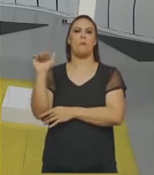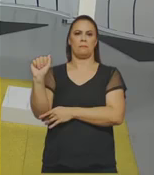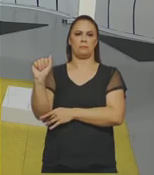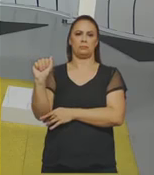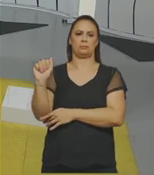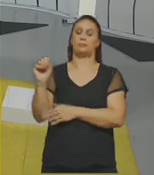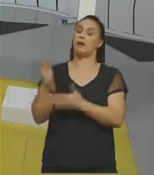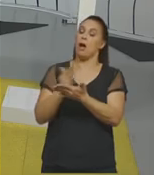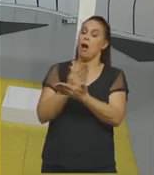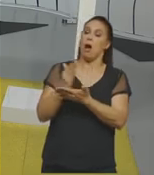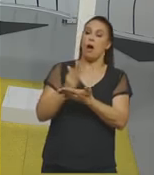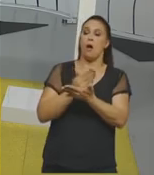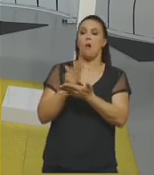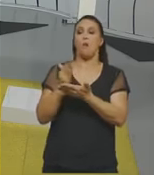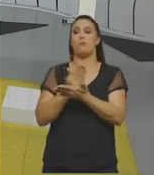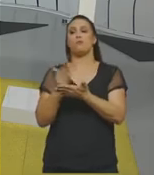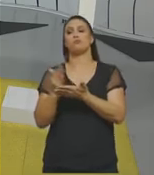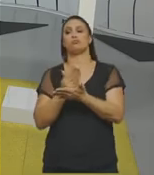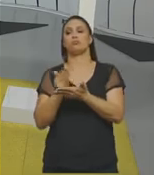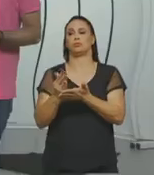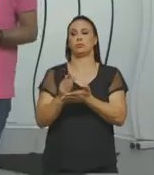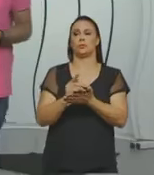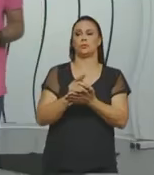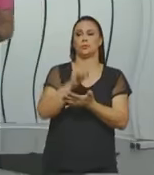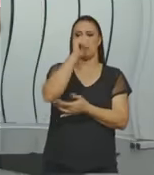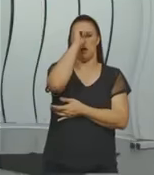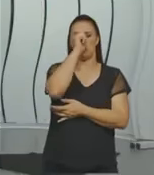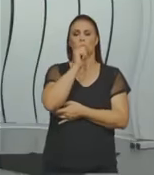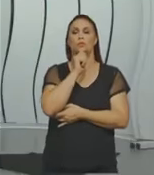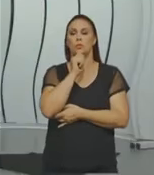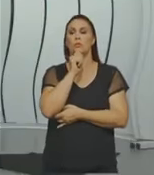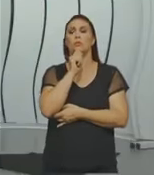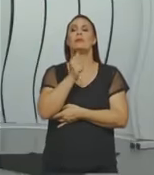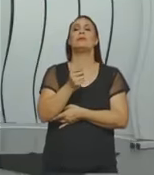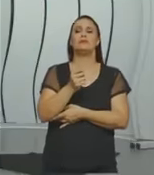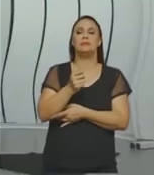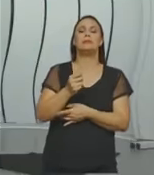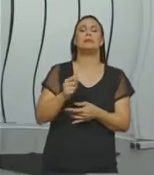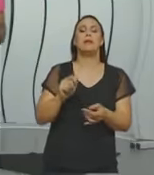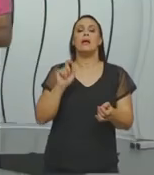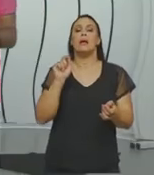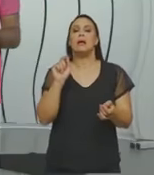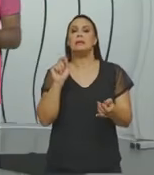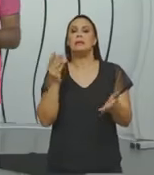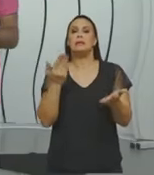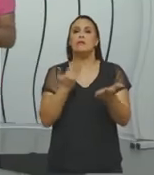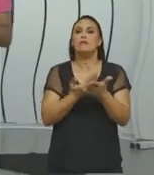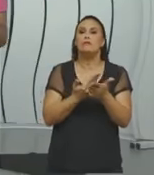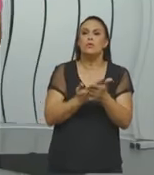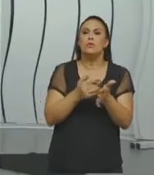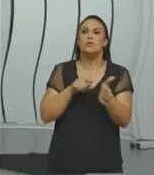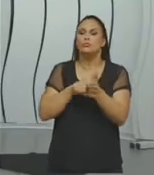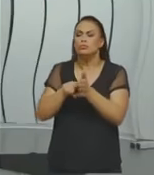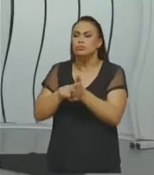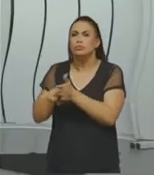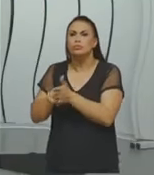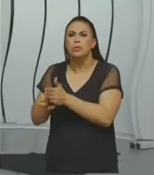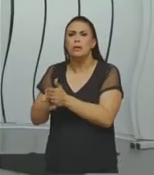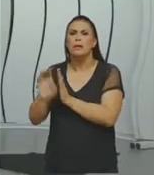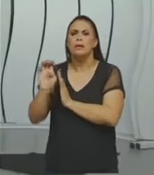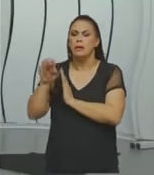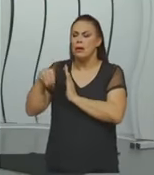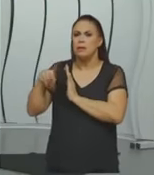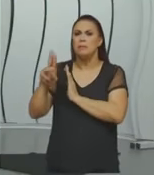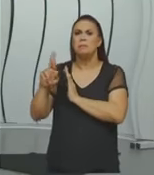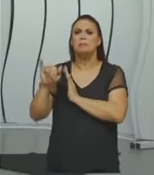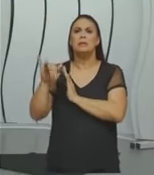parte da formação dos gametas e da fecundação. Mas outros acham que não. Então, nós vamos focar aqui, então,